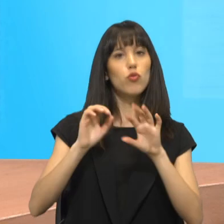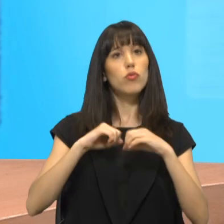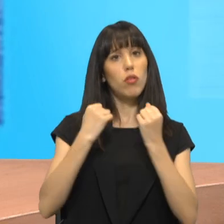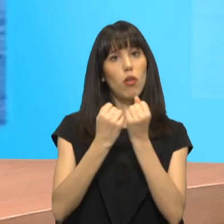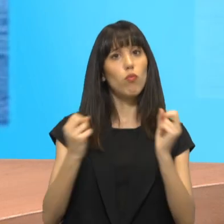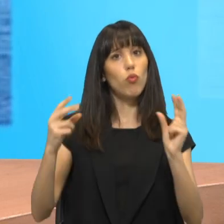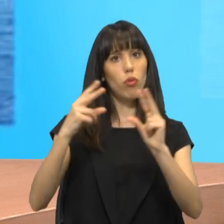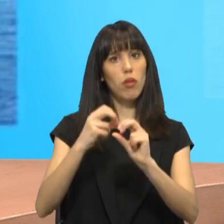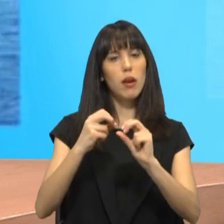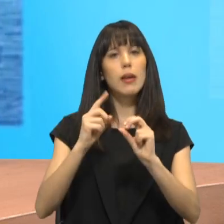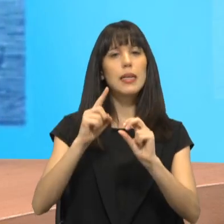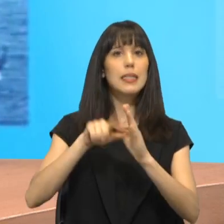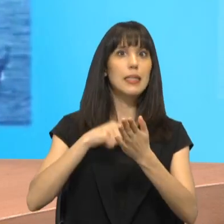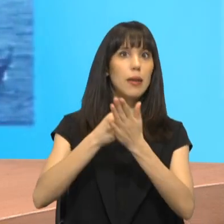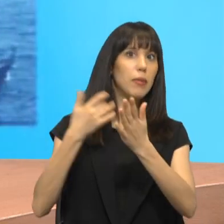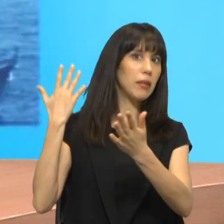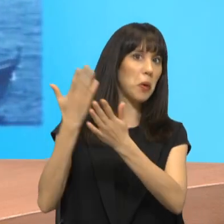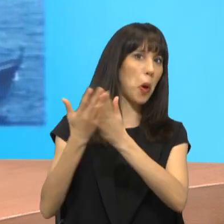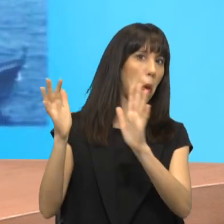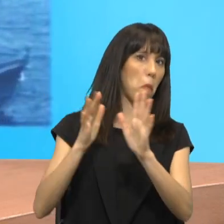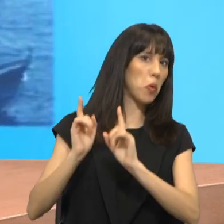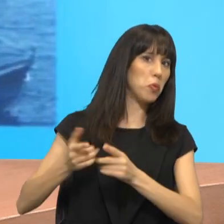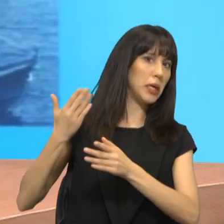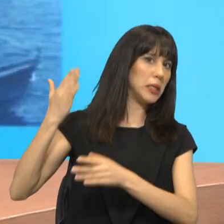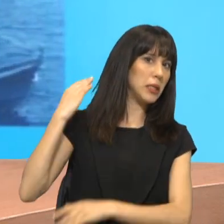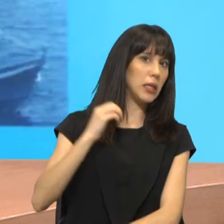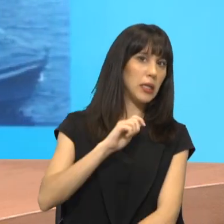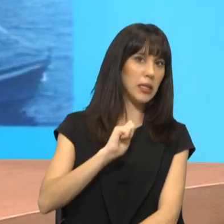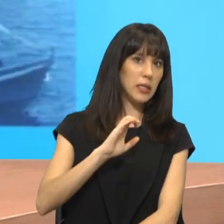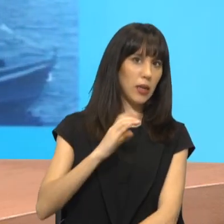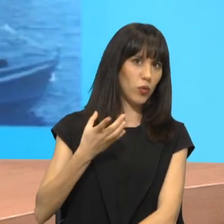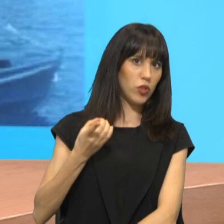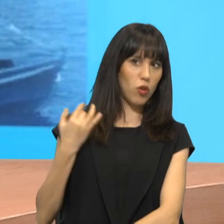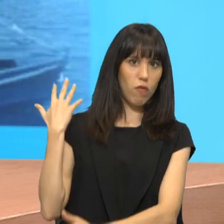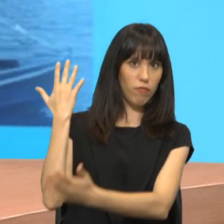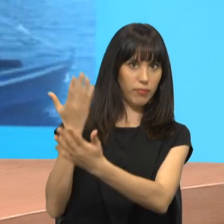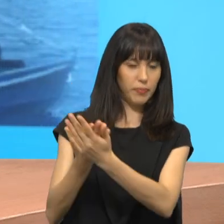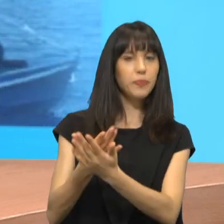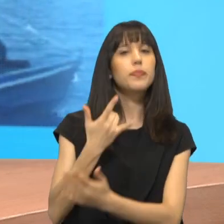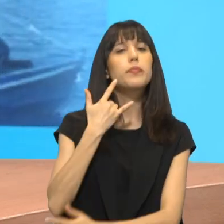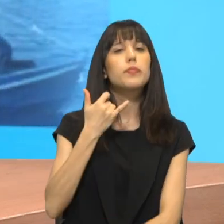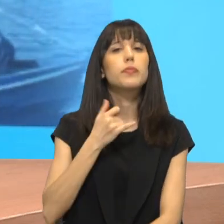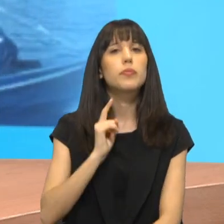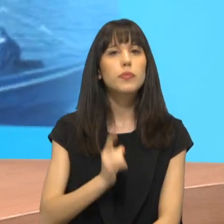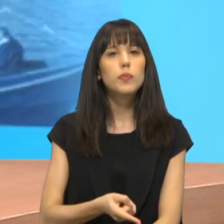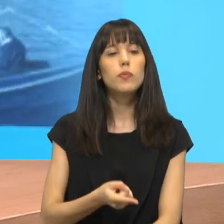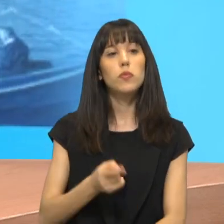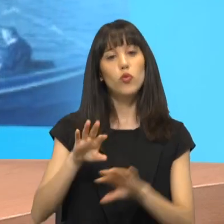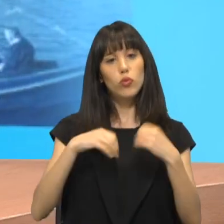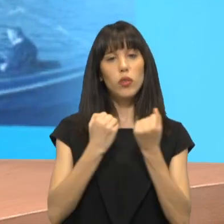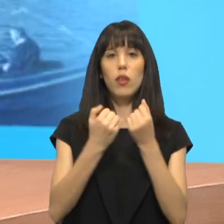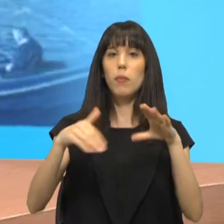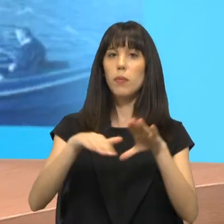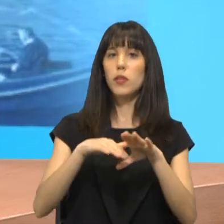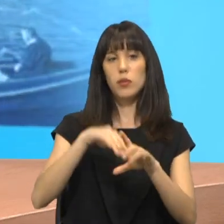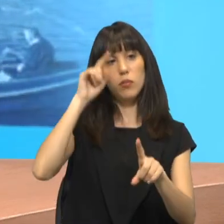moderna, e este desde sempre remonta pelo menos ao século XIX, procuravam estar presentes na sociedade para a